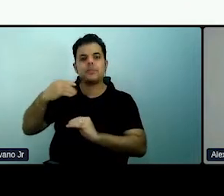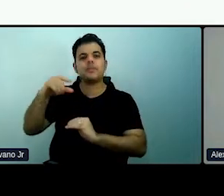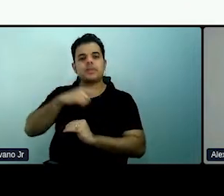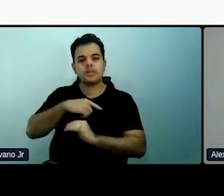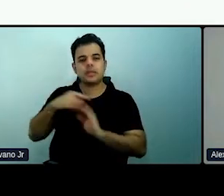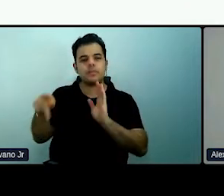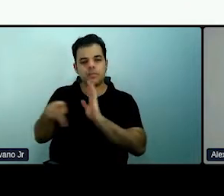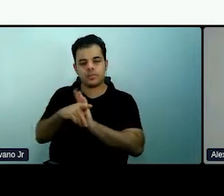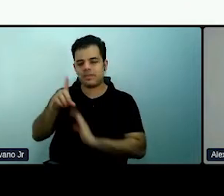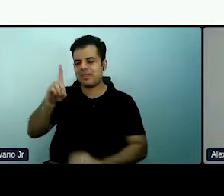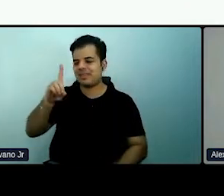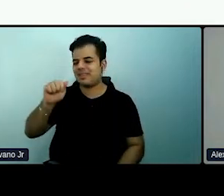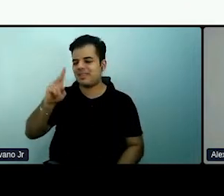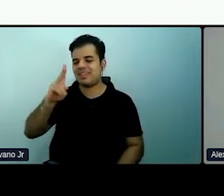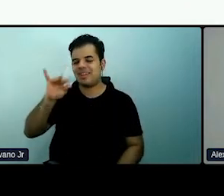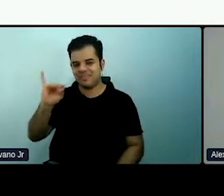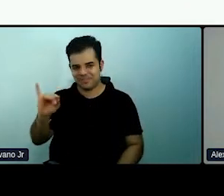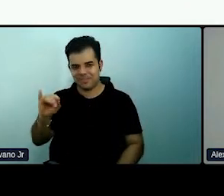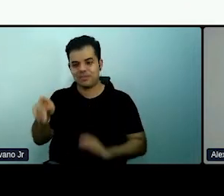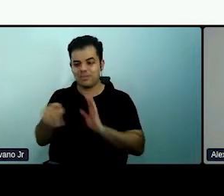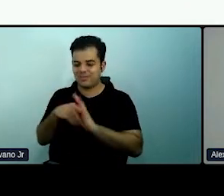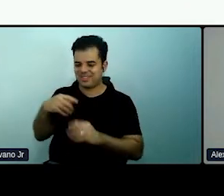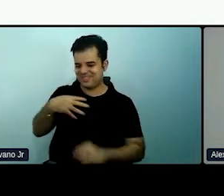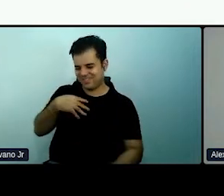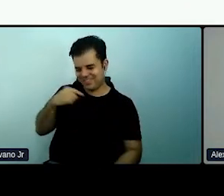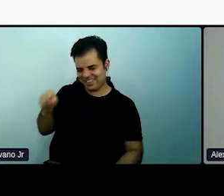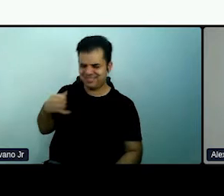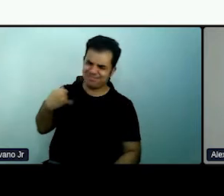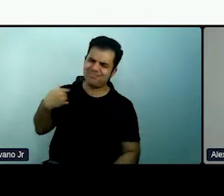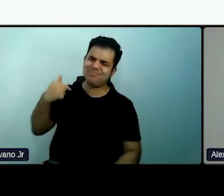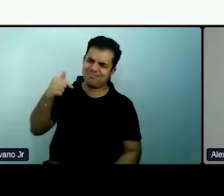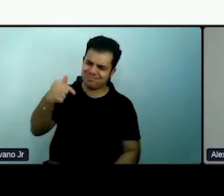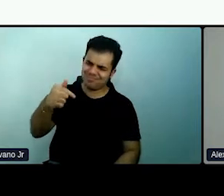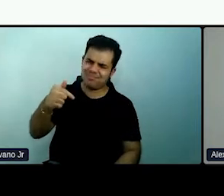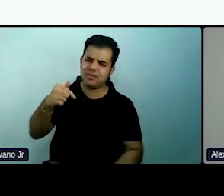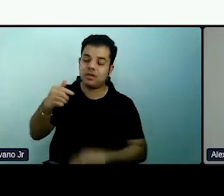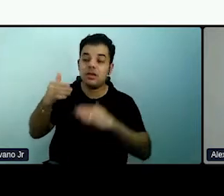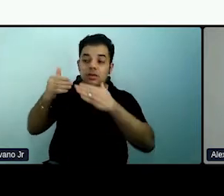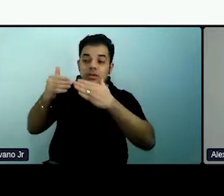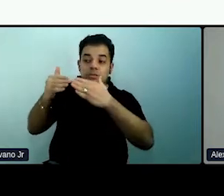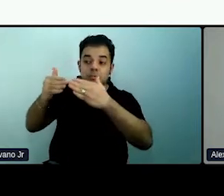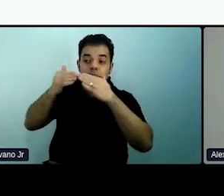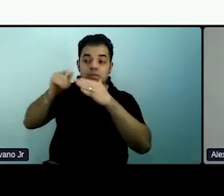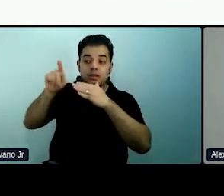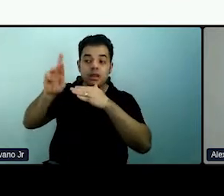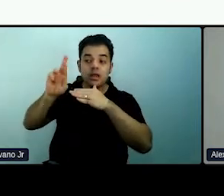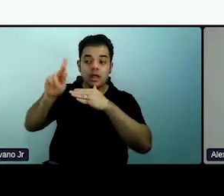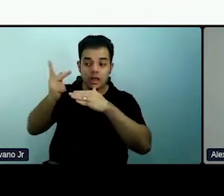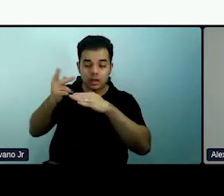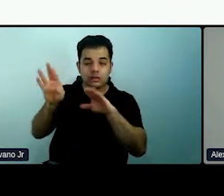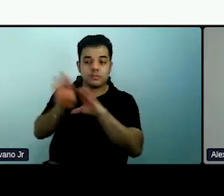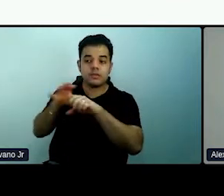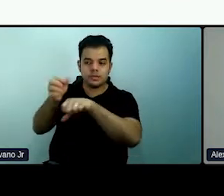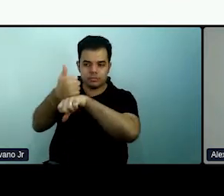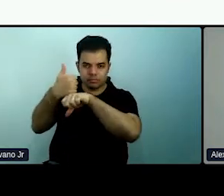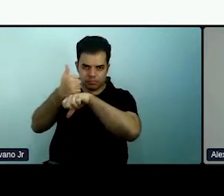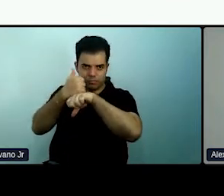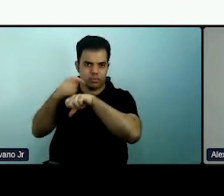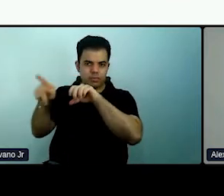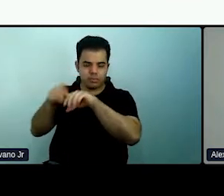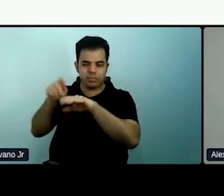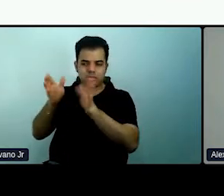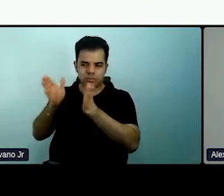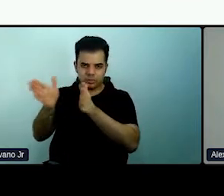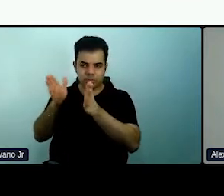Davi Lucas, que enxerga, mas ele tem 7 aninhos. Então, o que eu solicitei para o RH e para a especialista, mandem